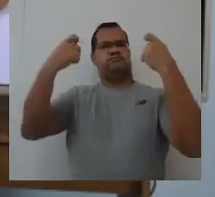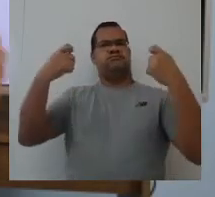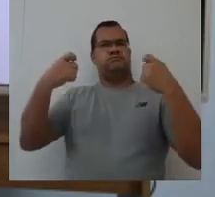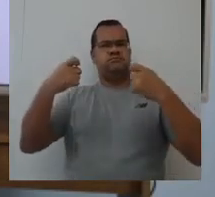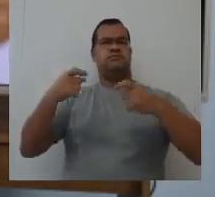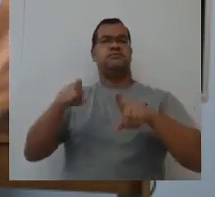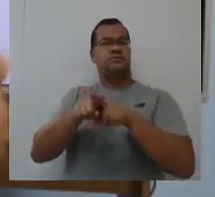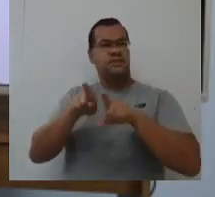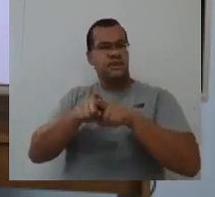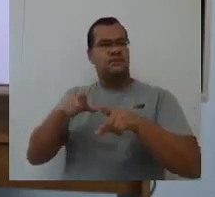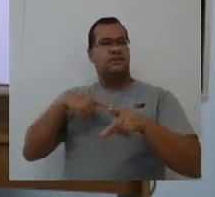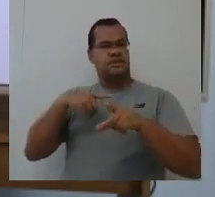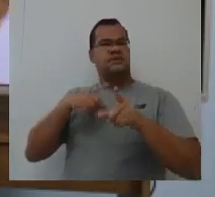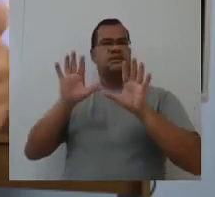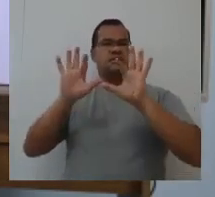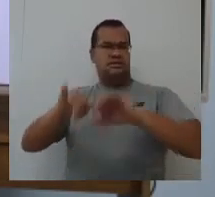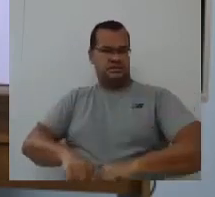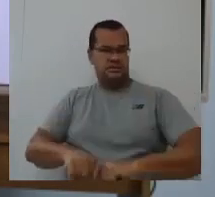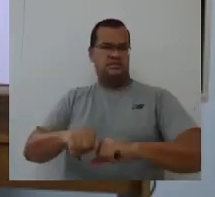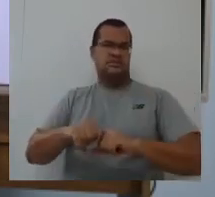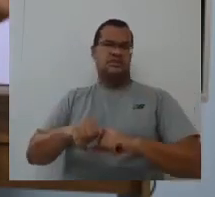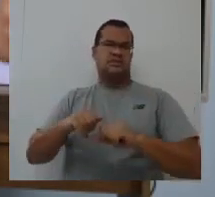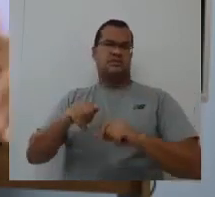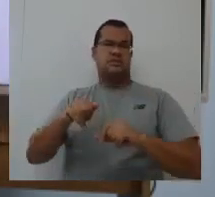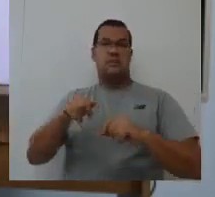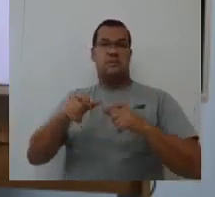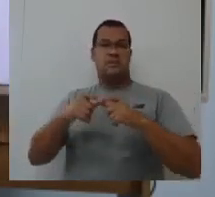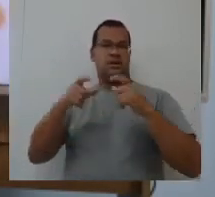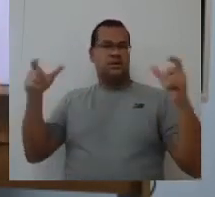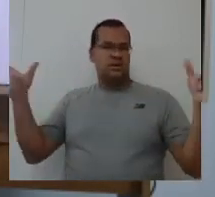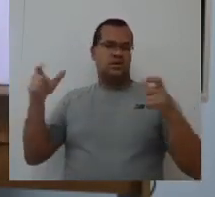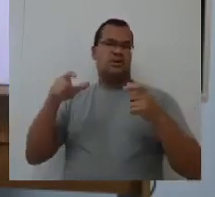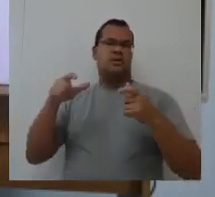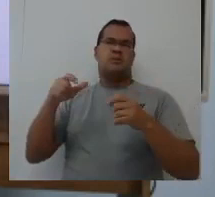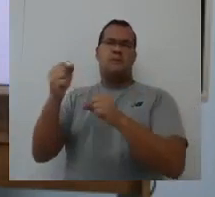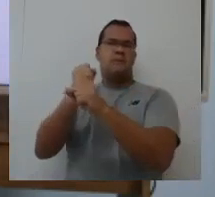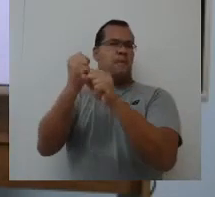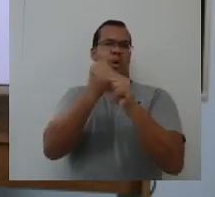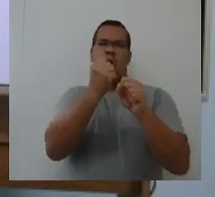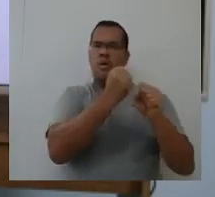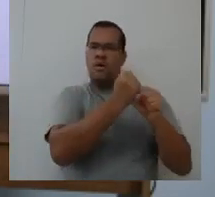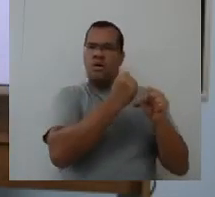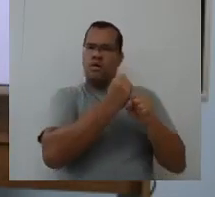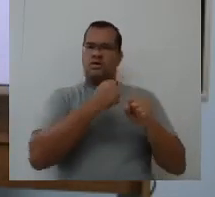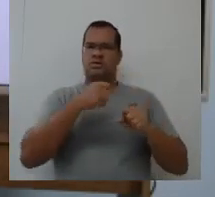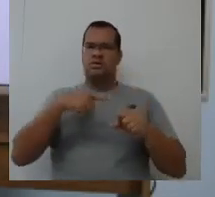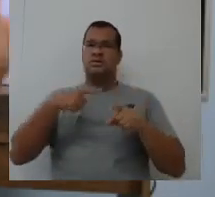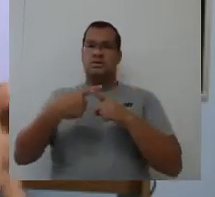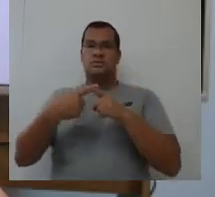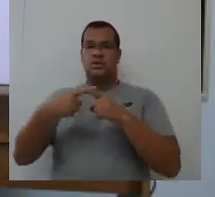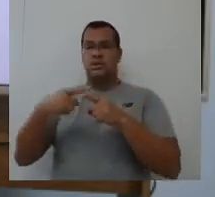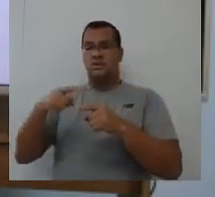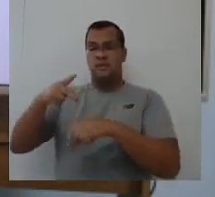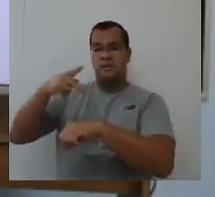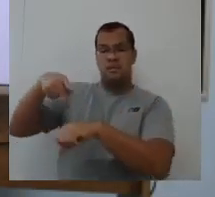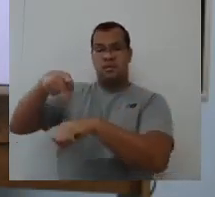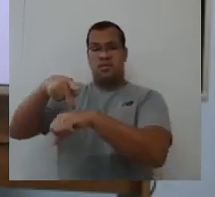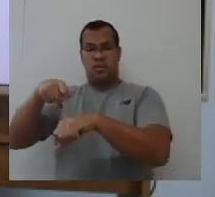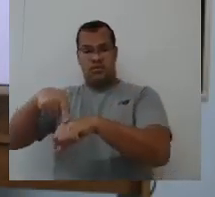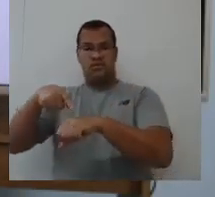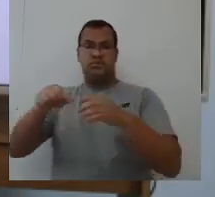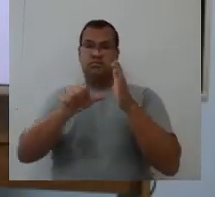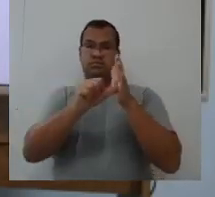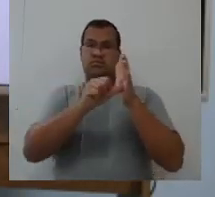conflitos e vai desembocar num dos maiores genocídios da nossa história, digamos assim, porque povos inteiros são exterminados com a Primeira